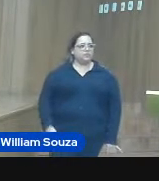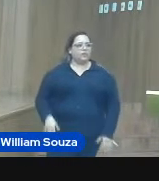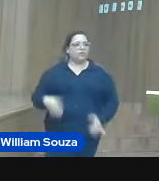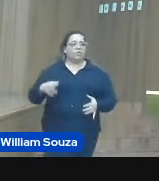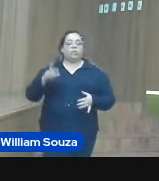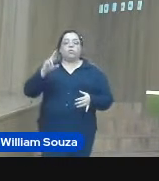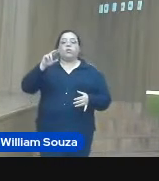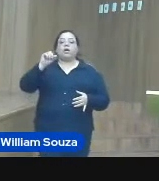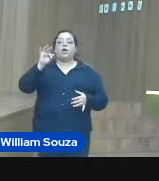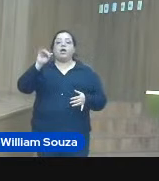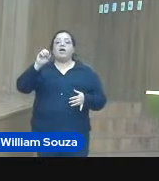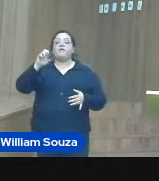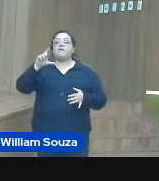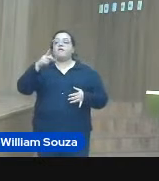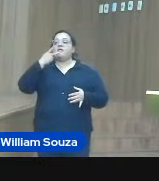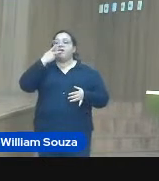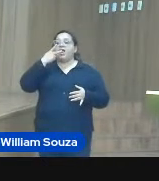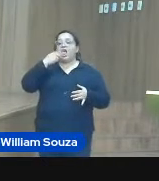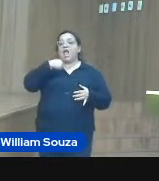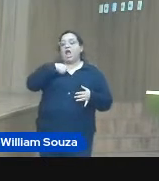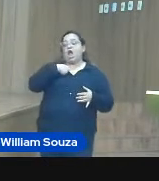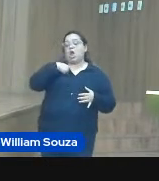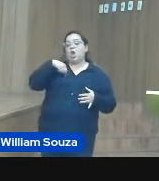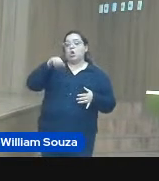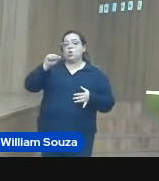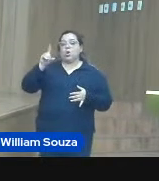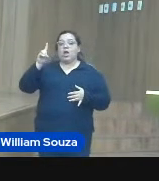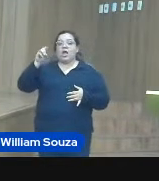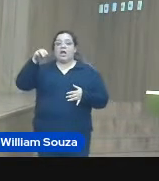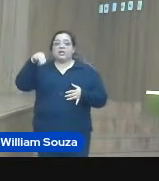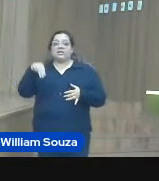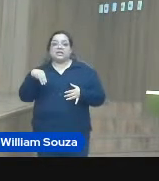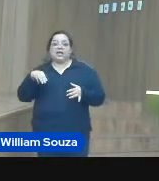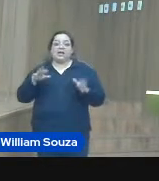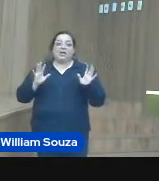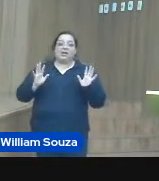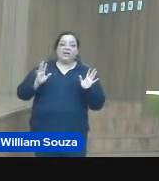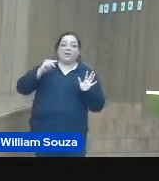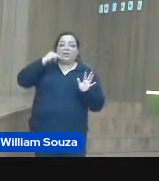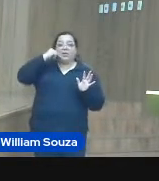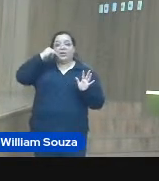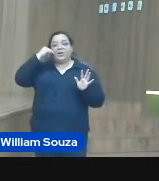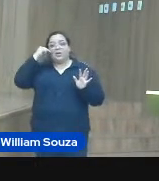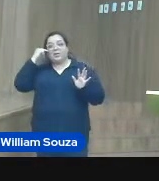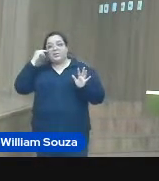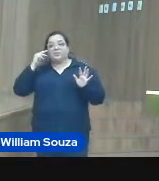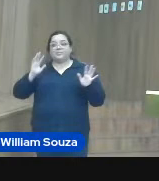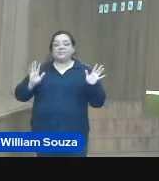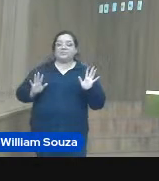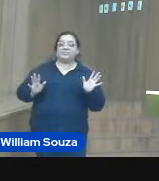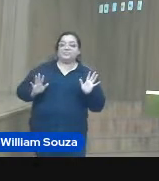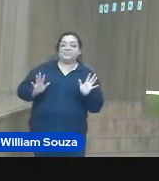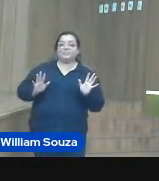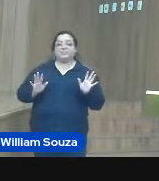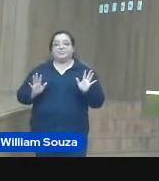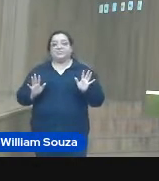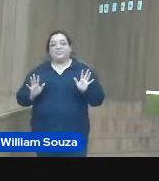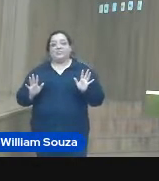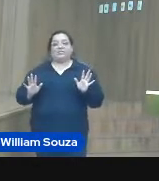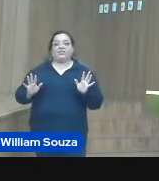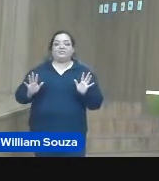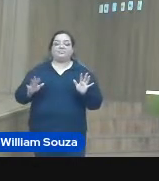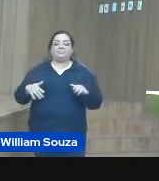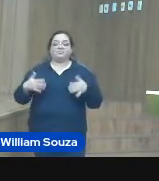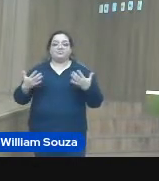de administração, um pouco assim, né, Rafa? Meio... Estava meio sem jeito, eu não gosto muito